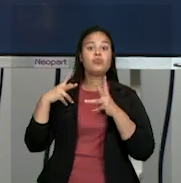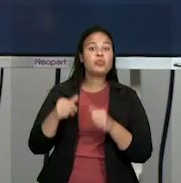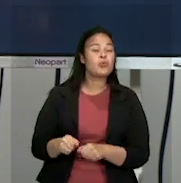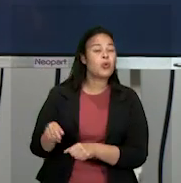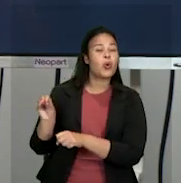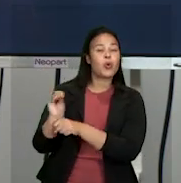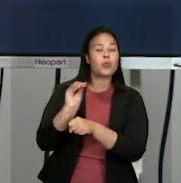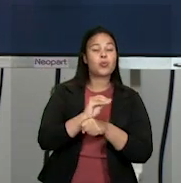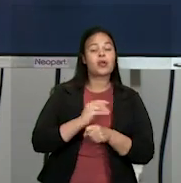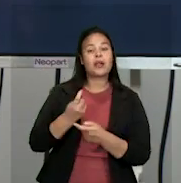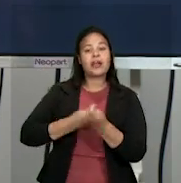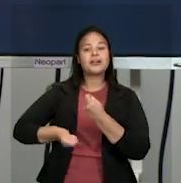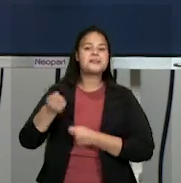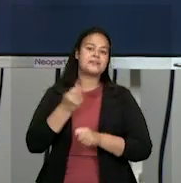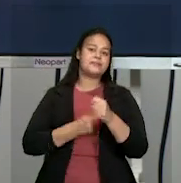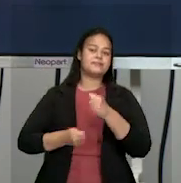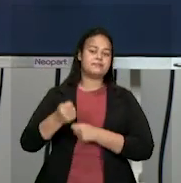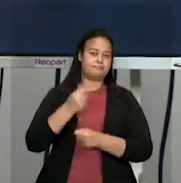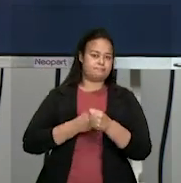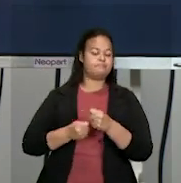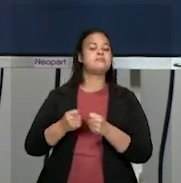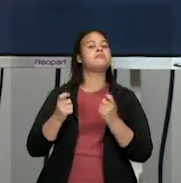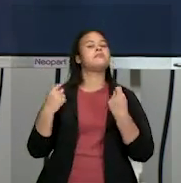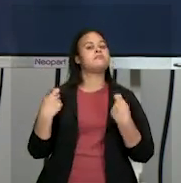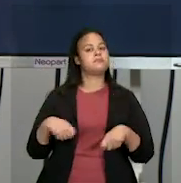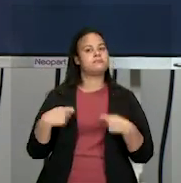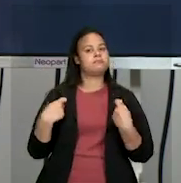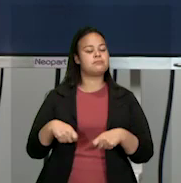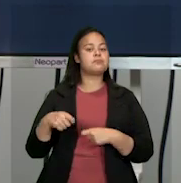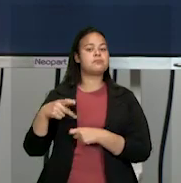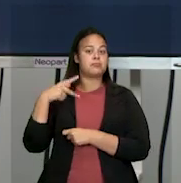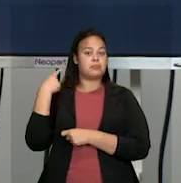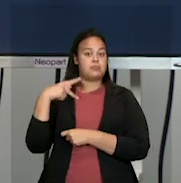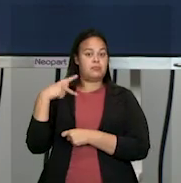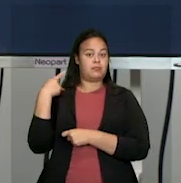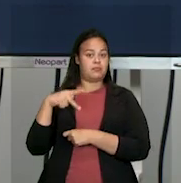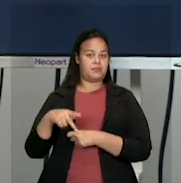cuidado pela administração, tudo deve ser cuidado por um prefeito.